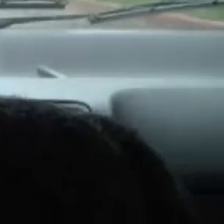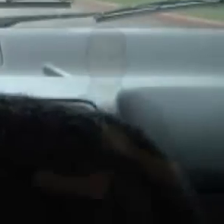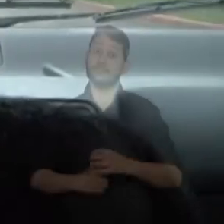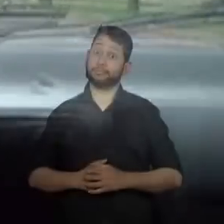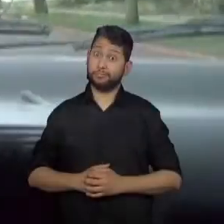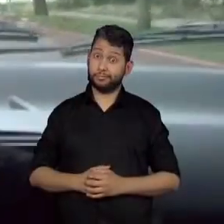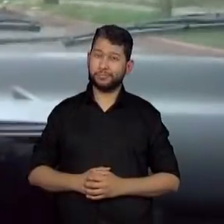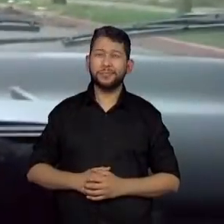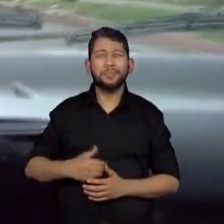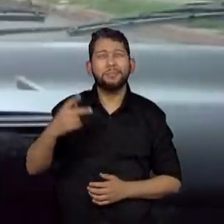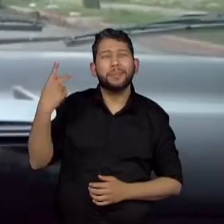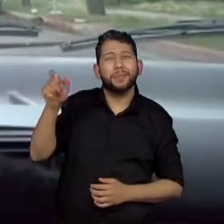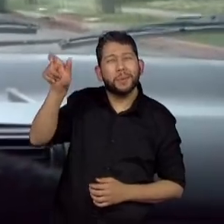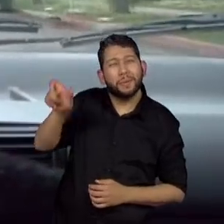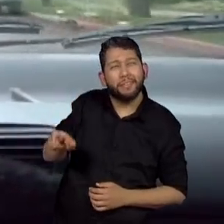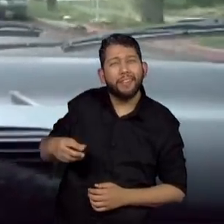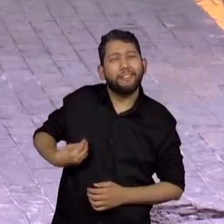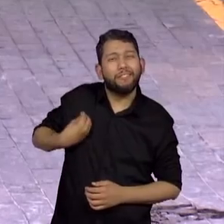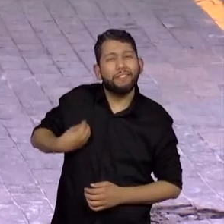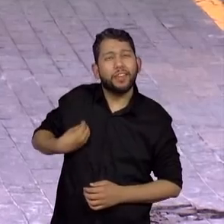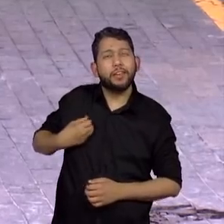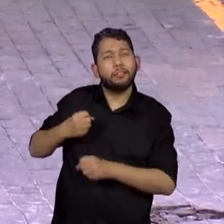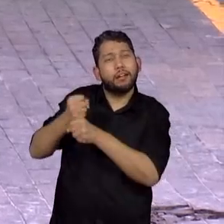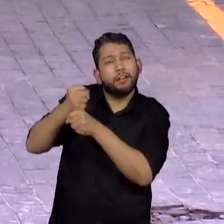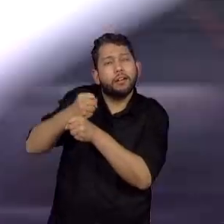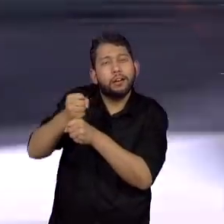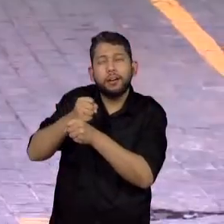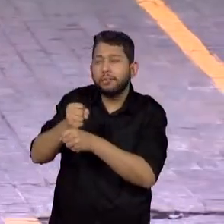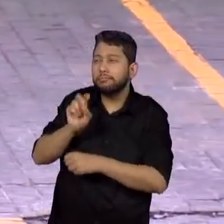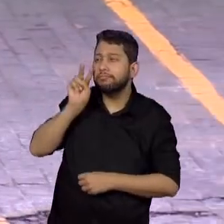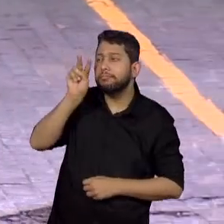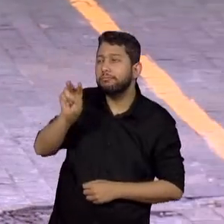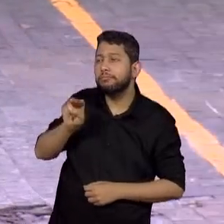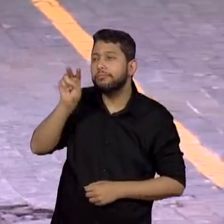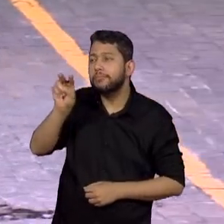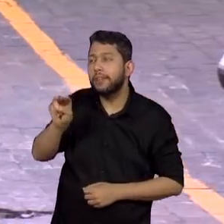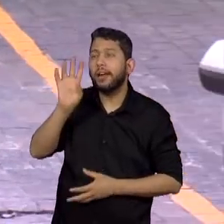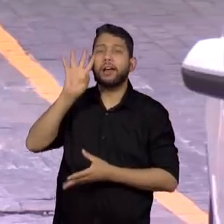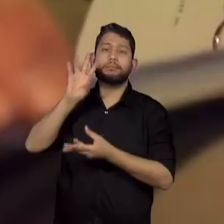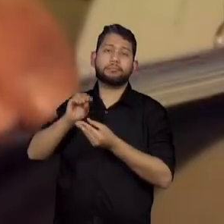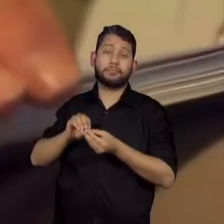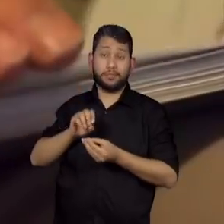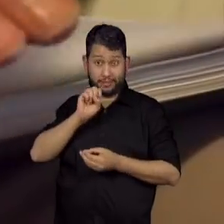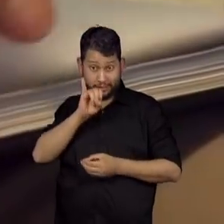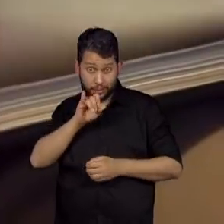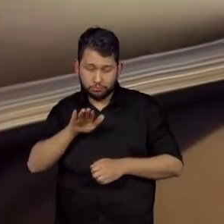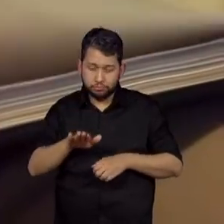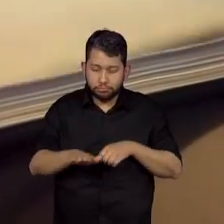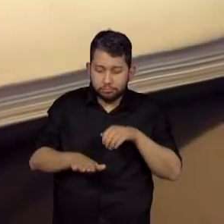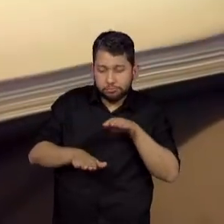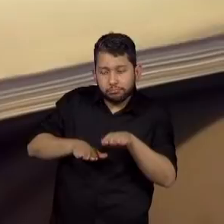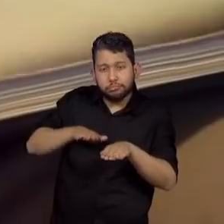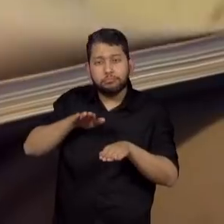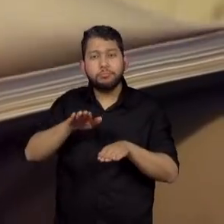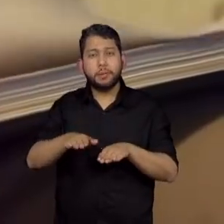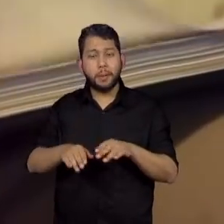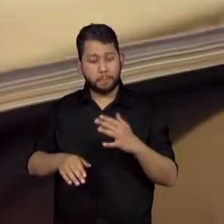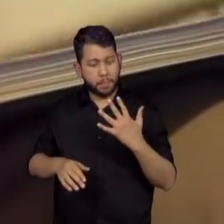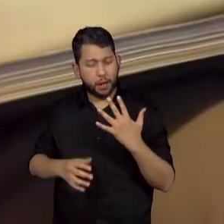Uma longa história de vida contada também por meio de passos lentos ou mãos marcadas pelo